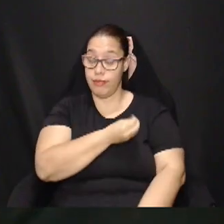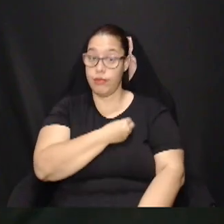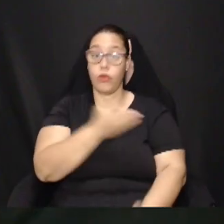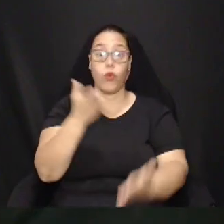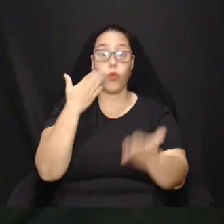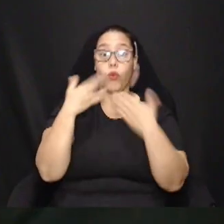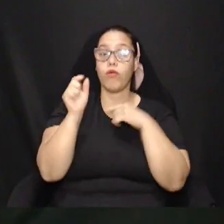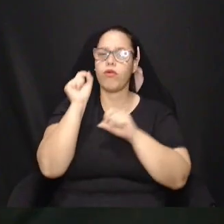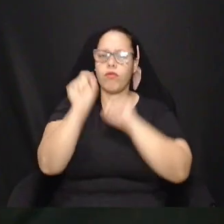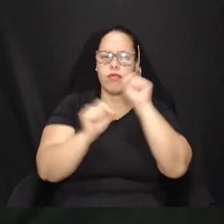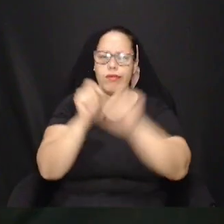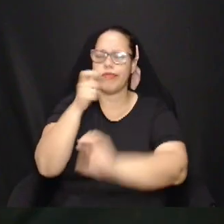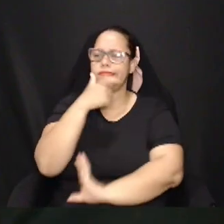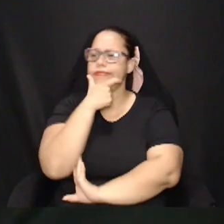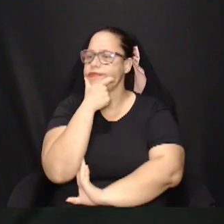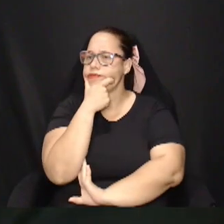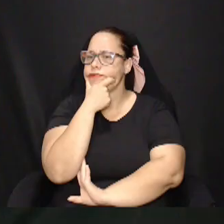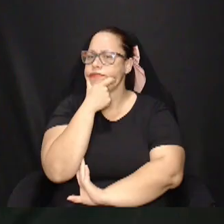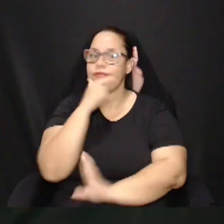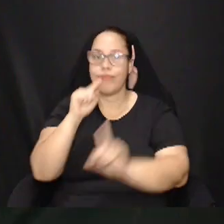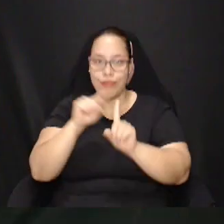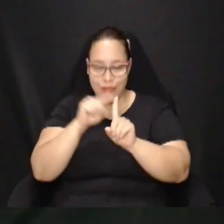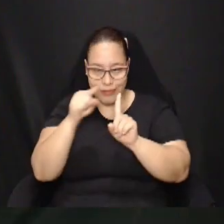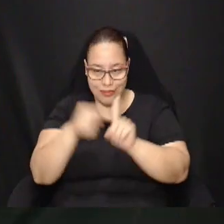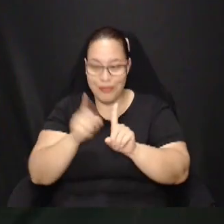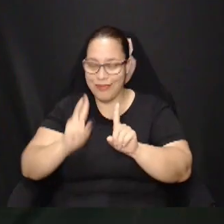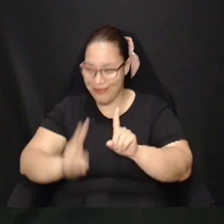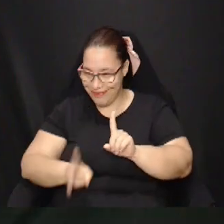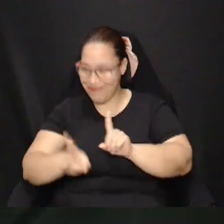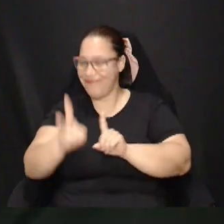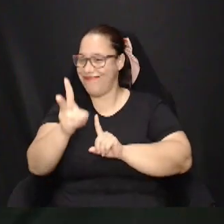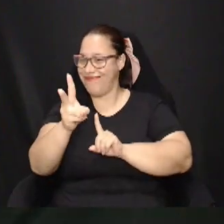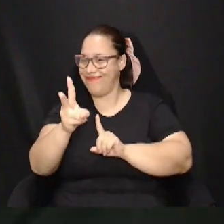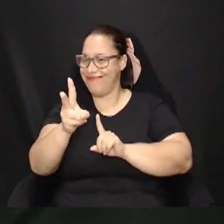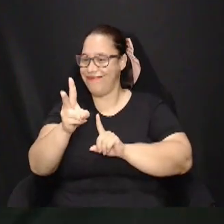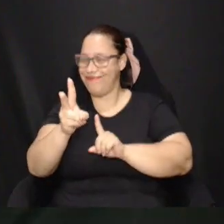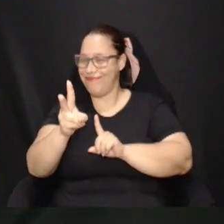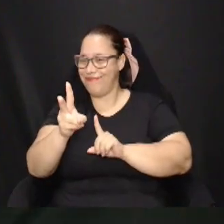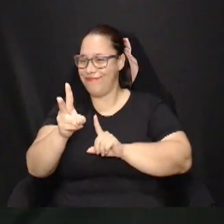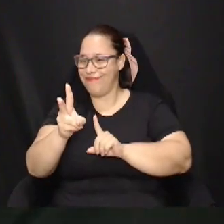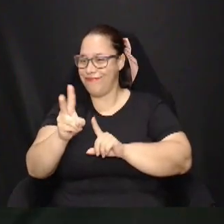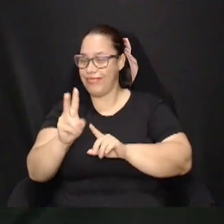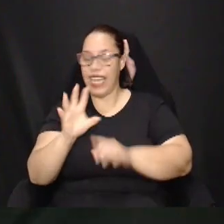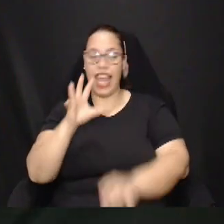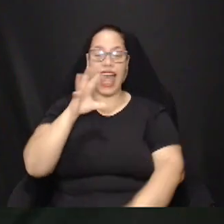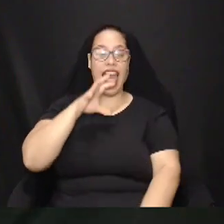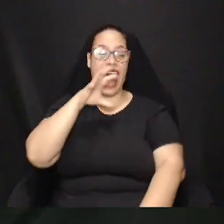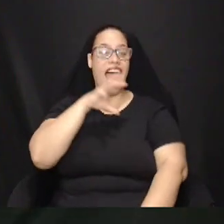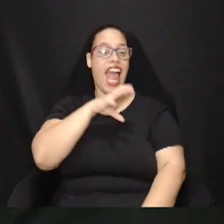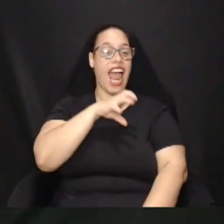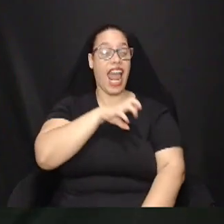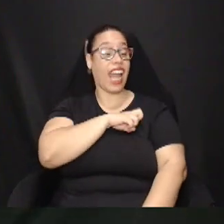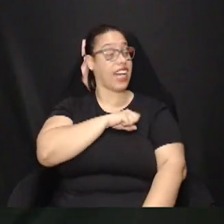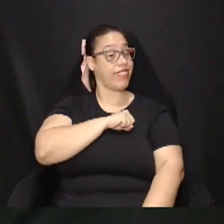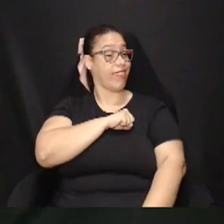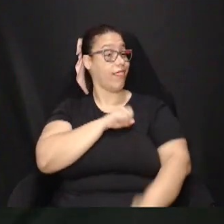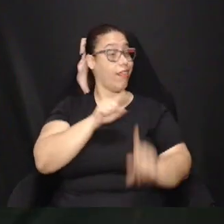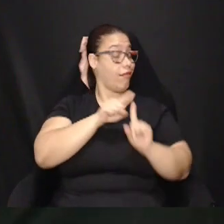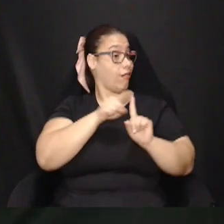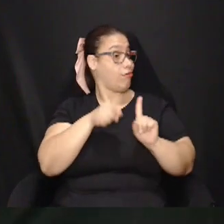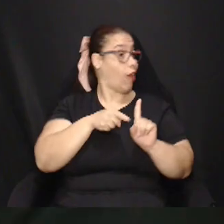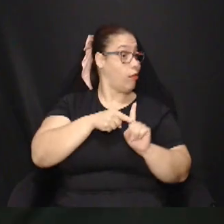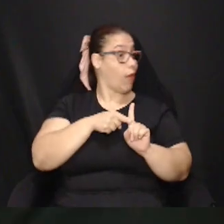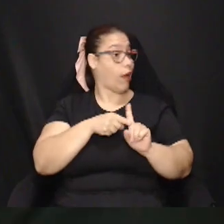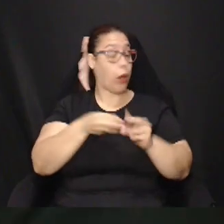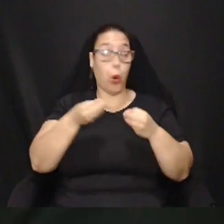Vamos falar sobre maternidade, a gente continua falando. Vamos falar sobre a romantização da maternidade e como ela contrasta com